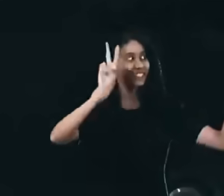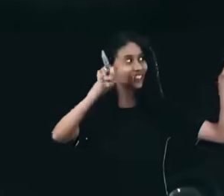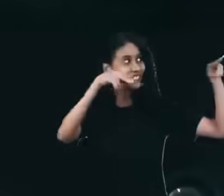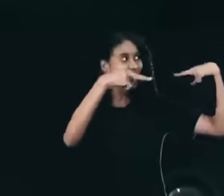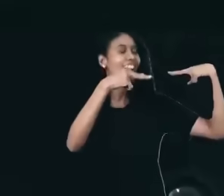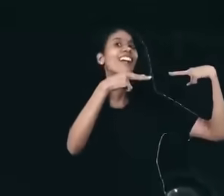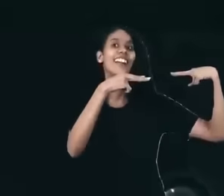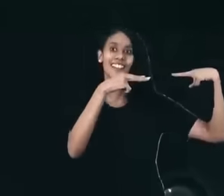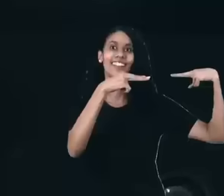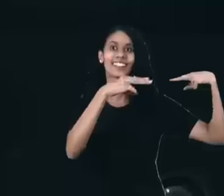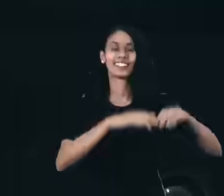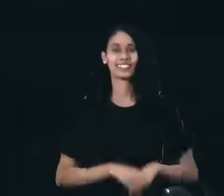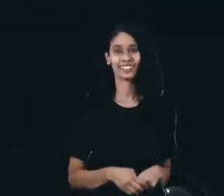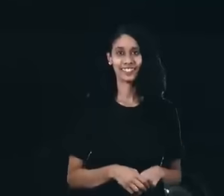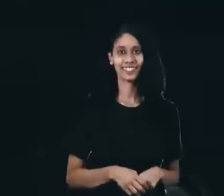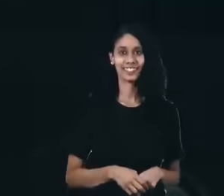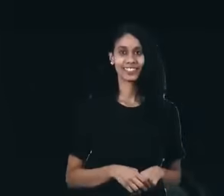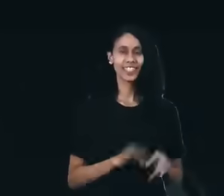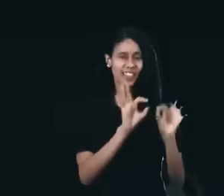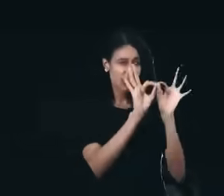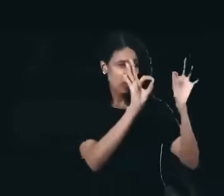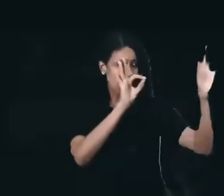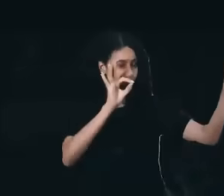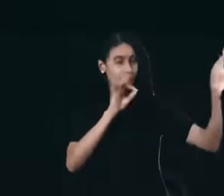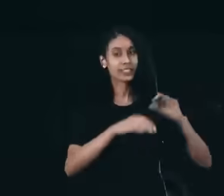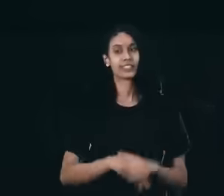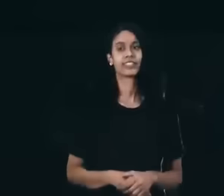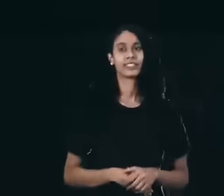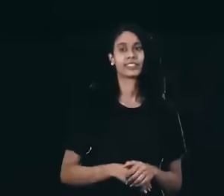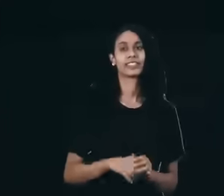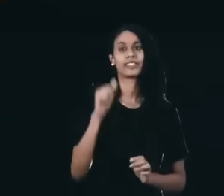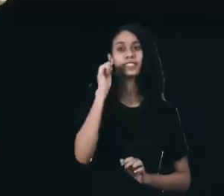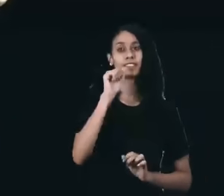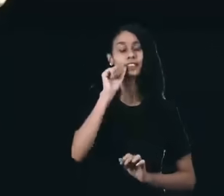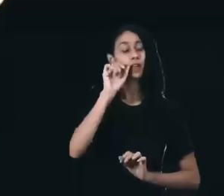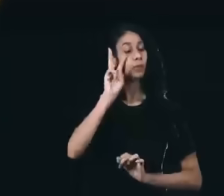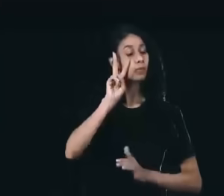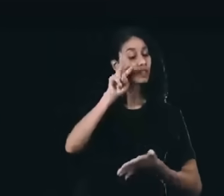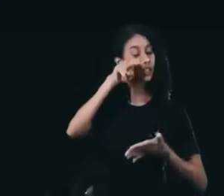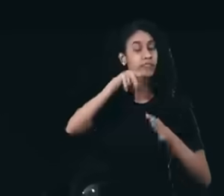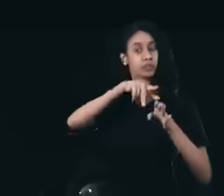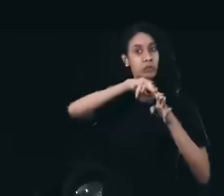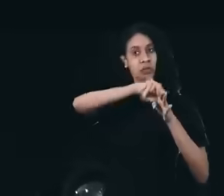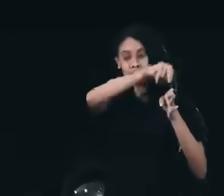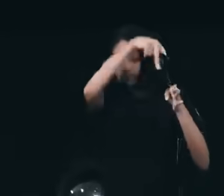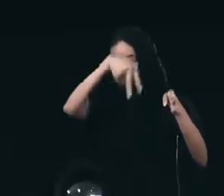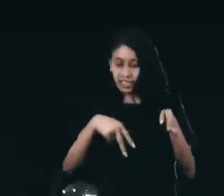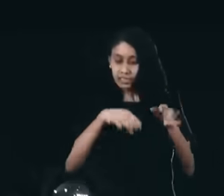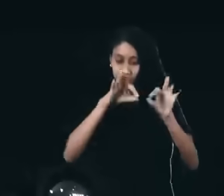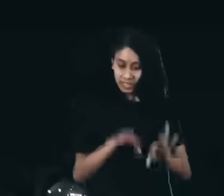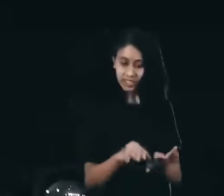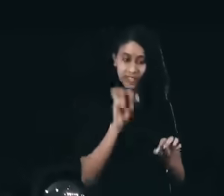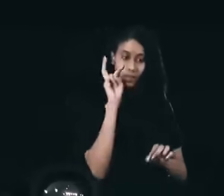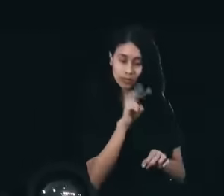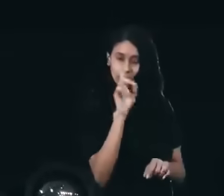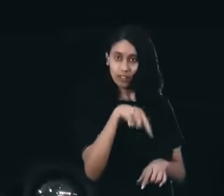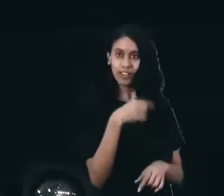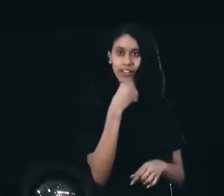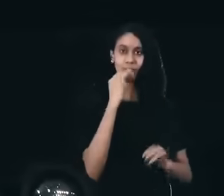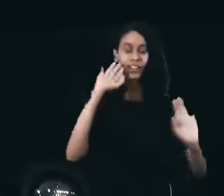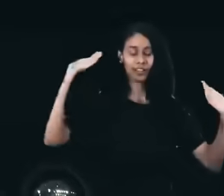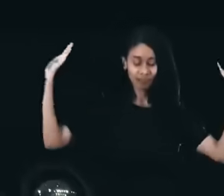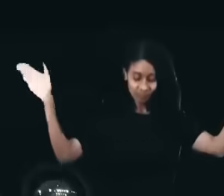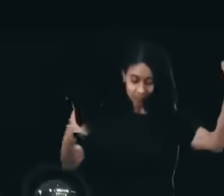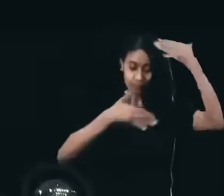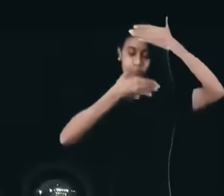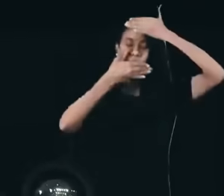olhou de longe. Ela desceu para se certificar. E quando ela descobriu que era ele, ela cobriu com